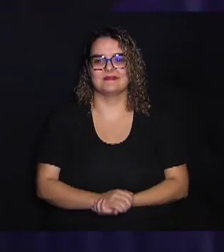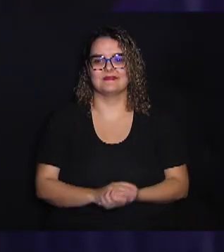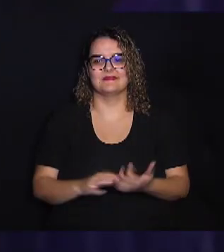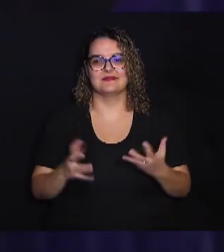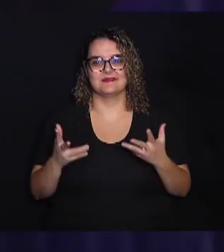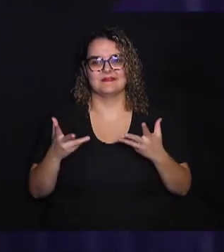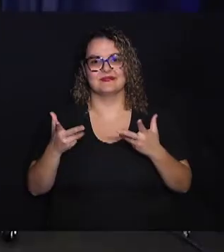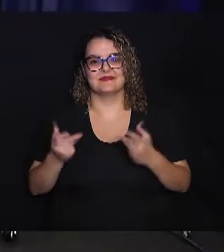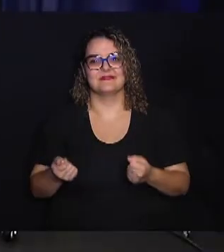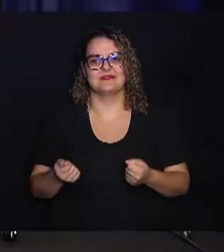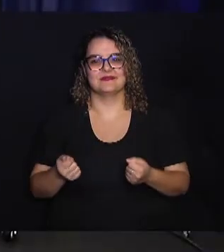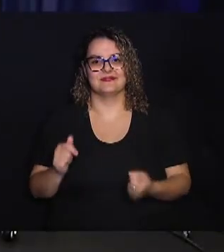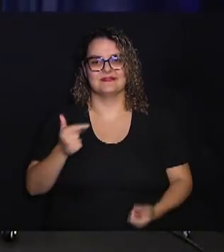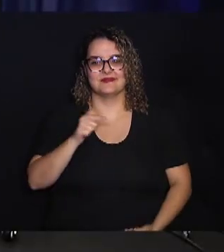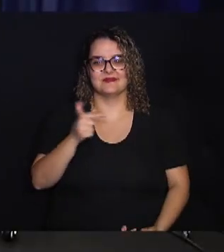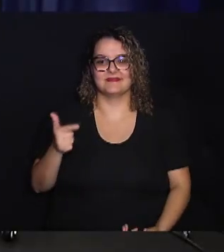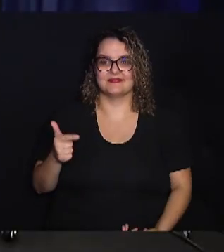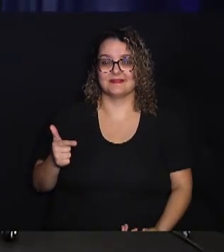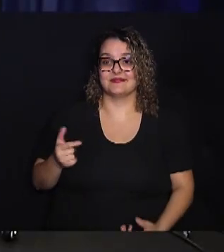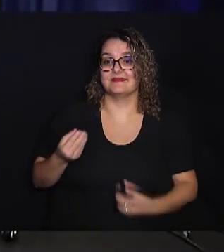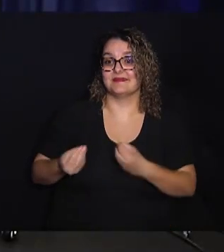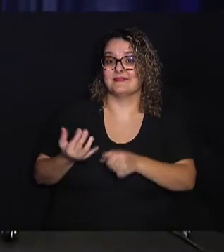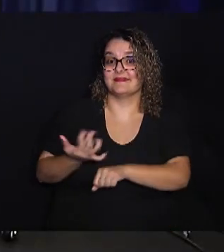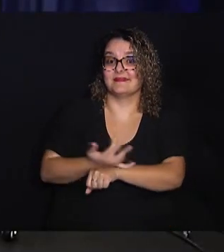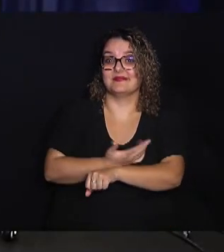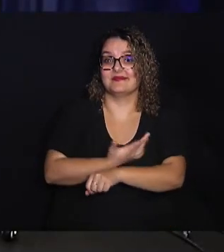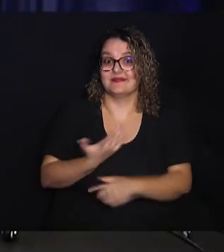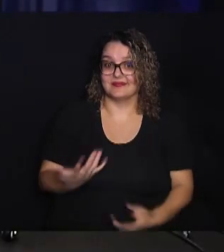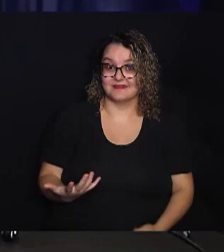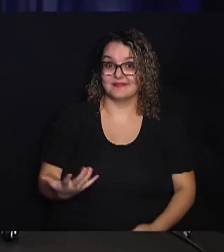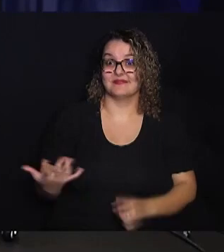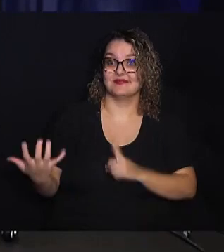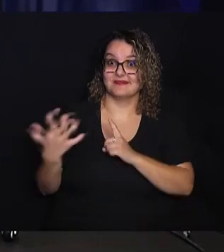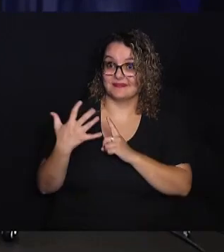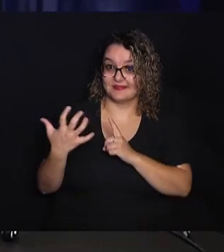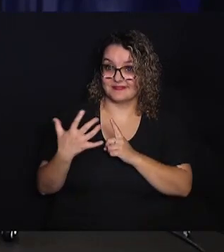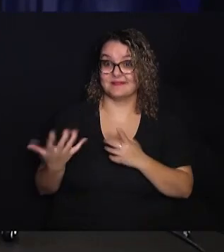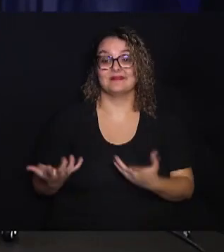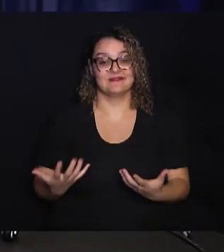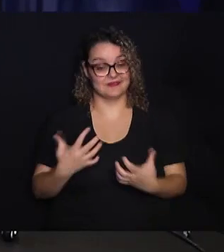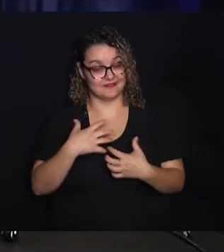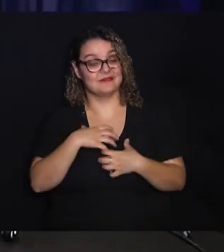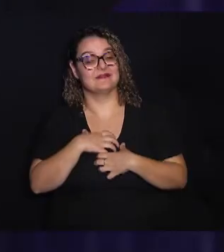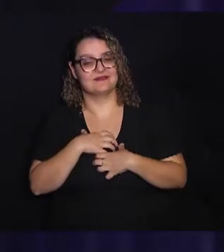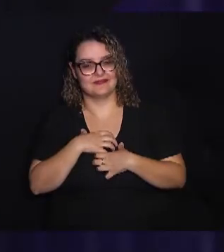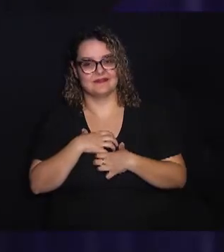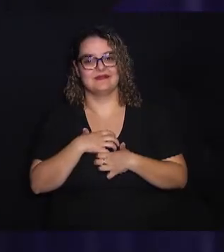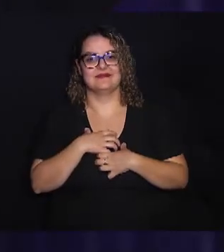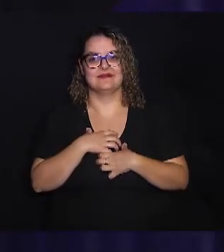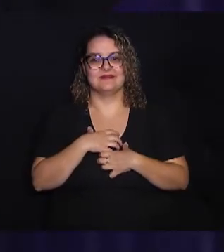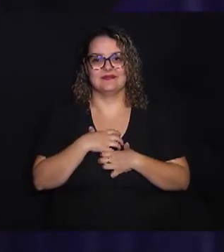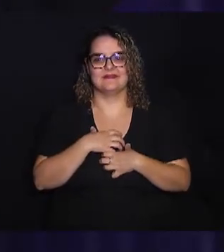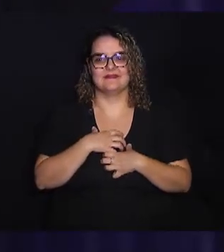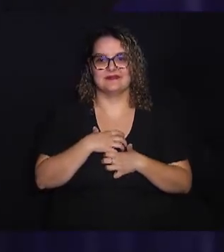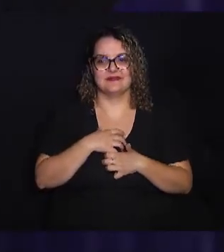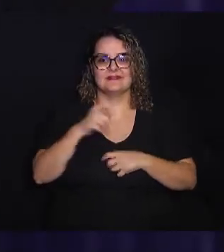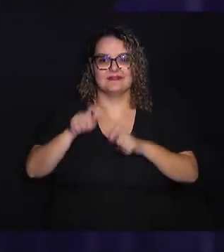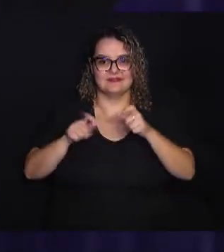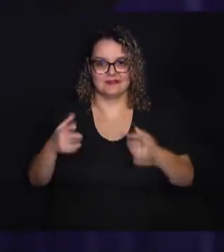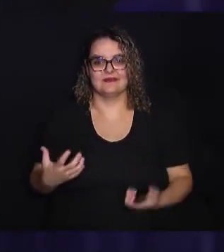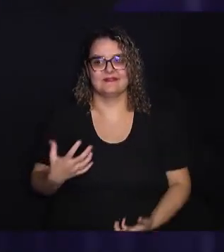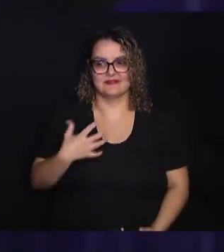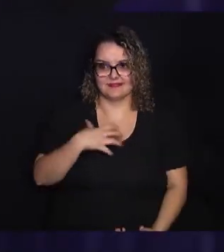Maravilhoso, né? Não tem como não se emocionar, né? O impacto que a gente pode sentir, que é causado em pessoas que se